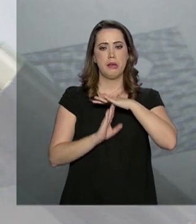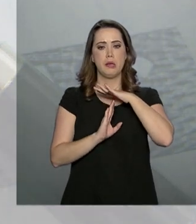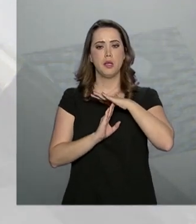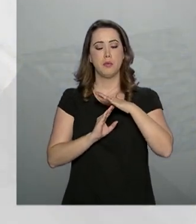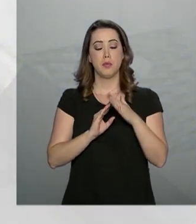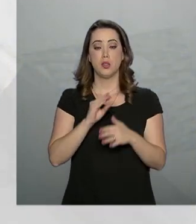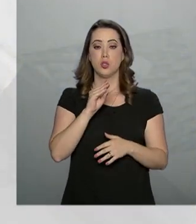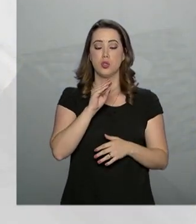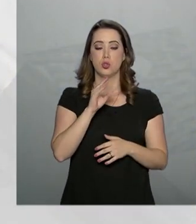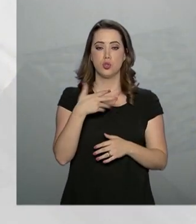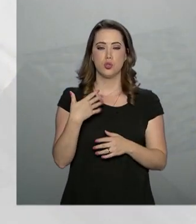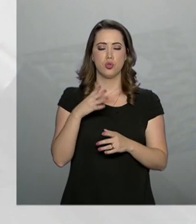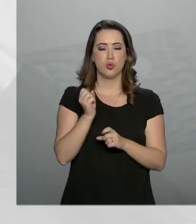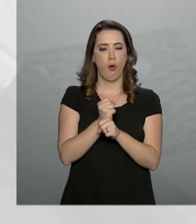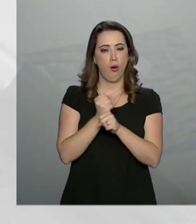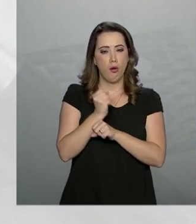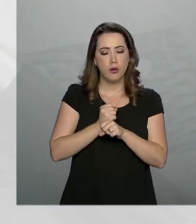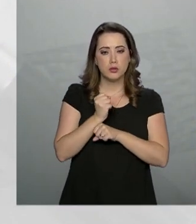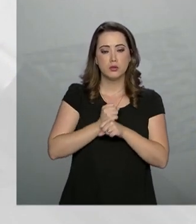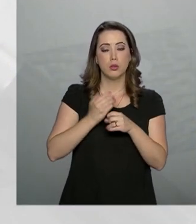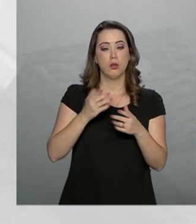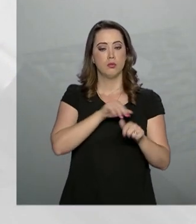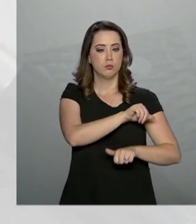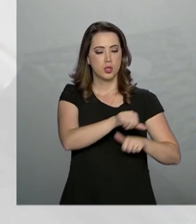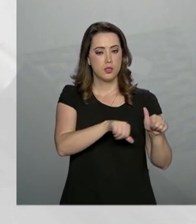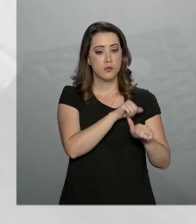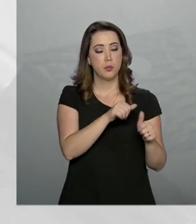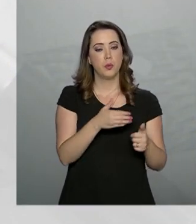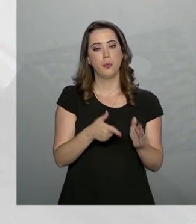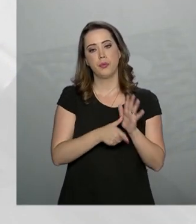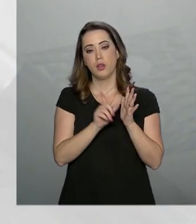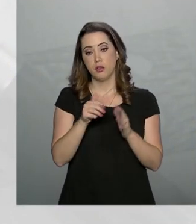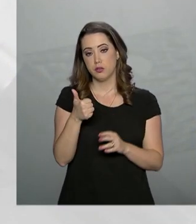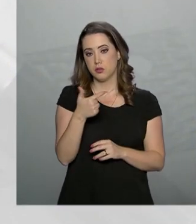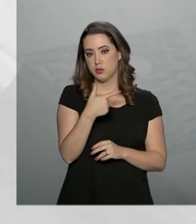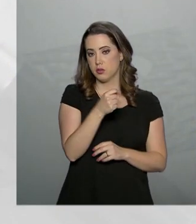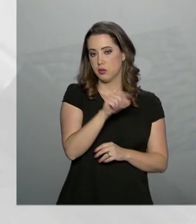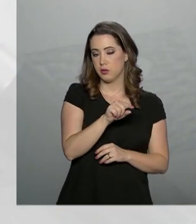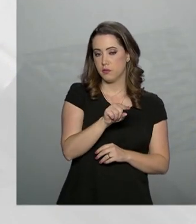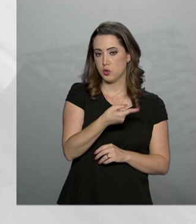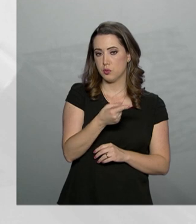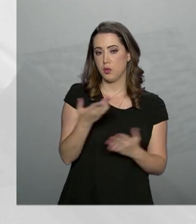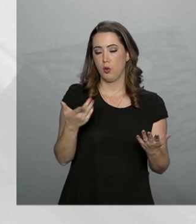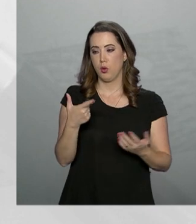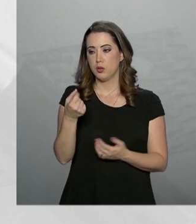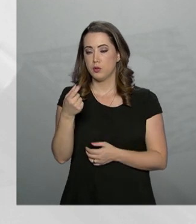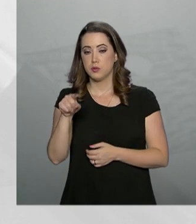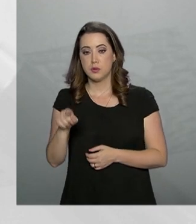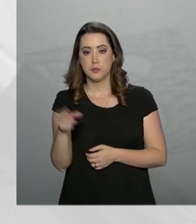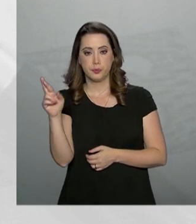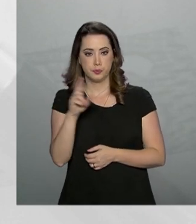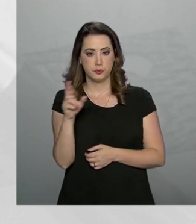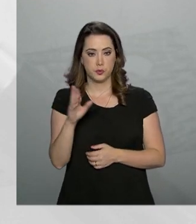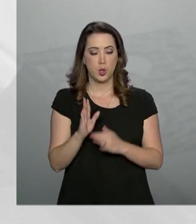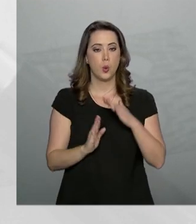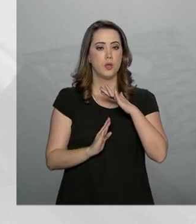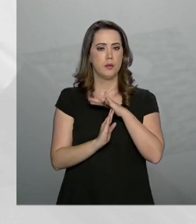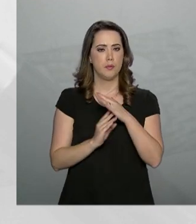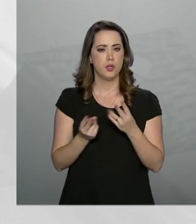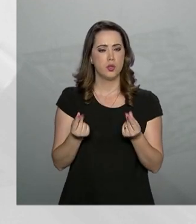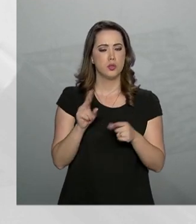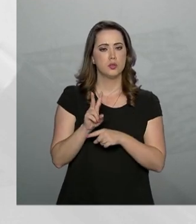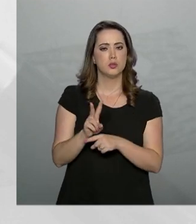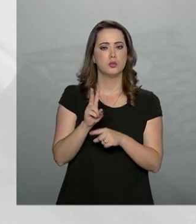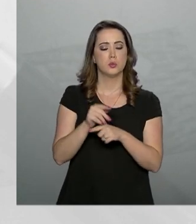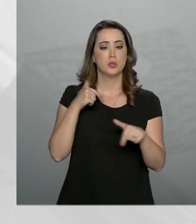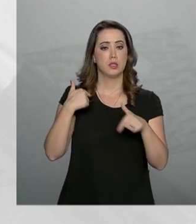ou receita bruta anual do empreendedor passa de R$ 120 mil para R 200 mil. O limite de crédito